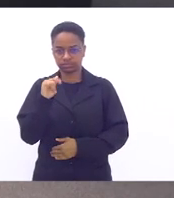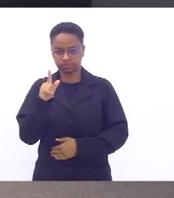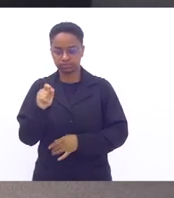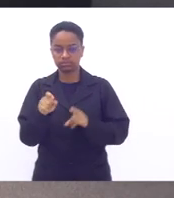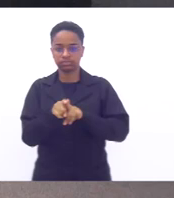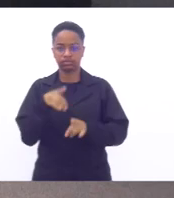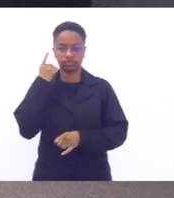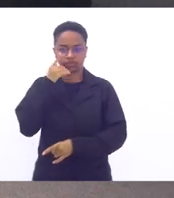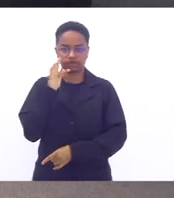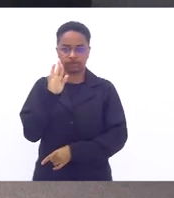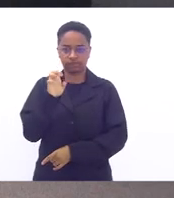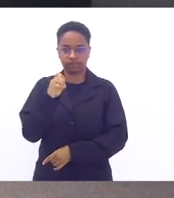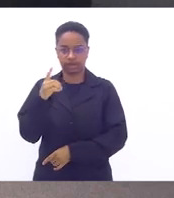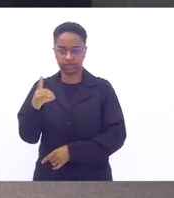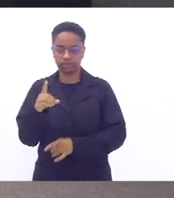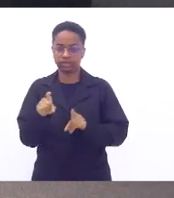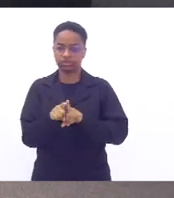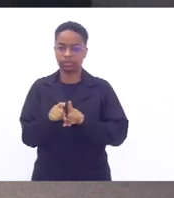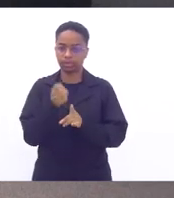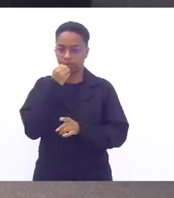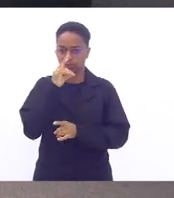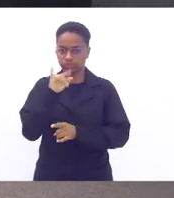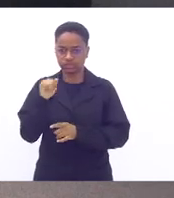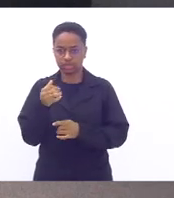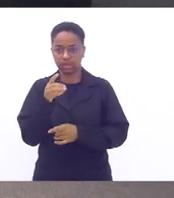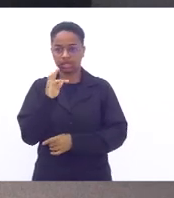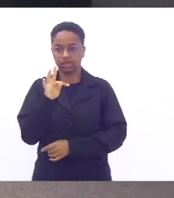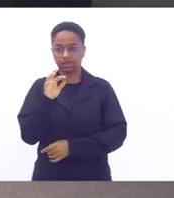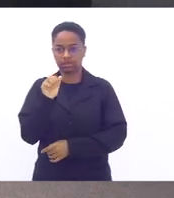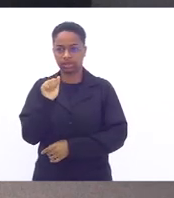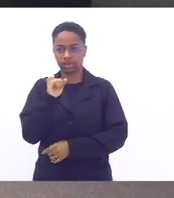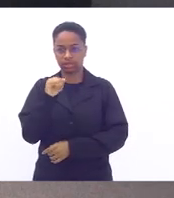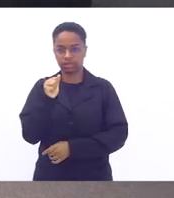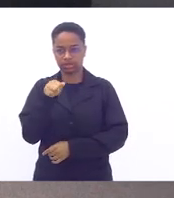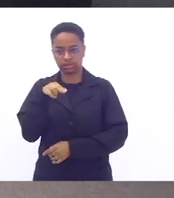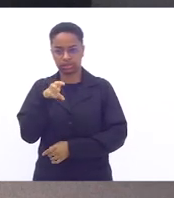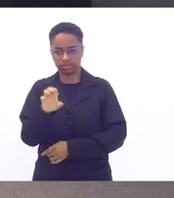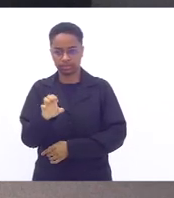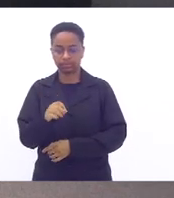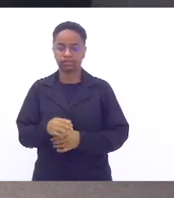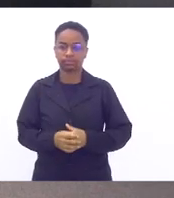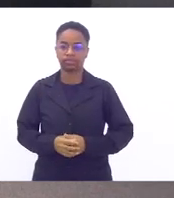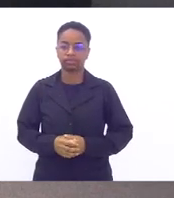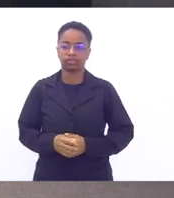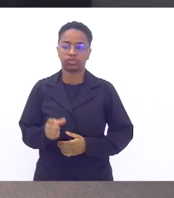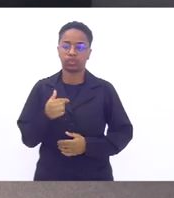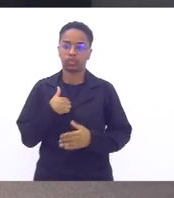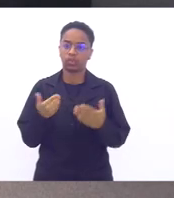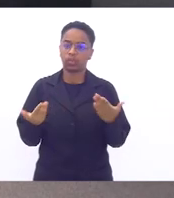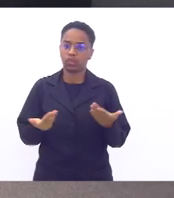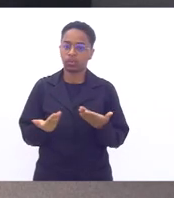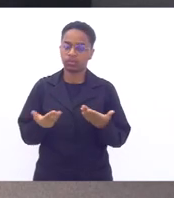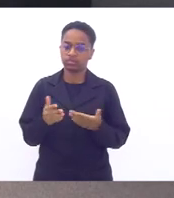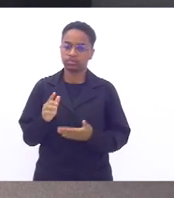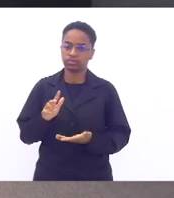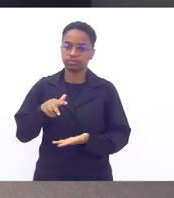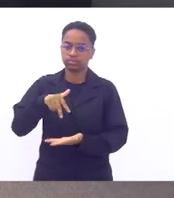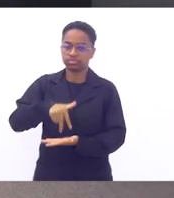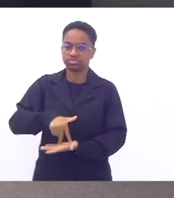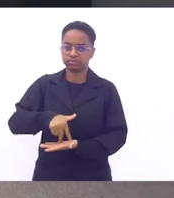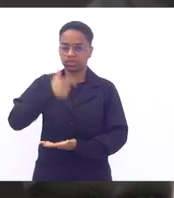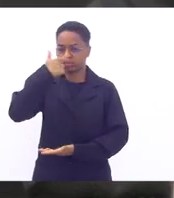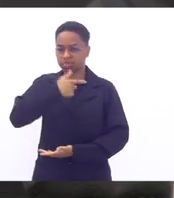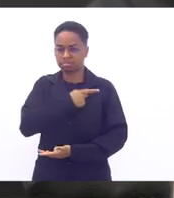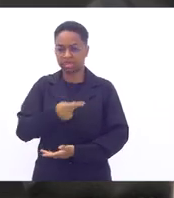Pacheco Bom dia a senhora Taiane Hoje eu tô aqui não na condição de